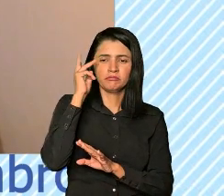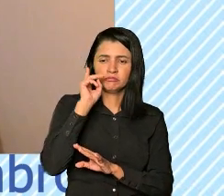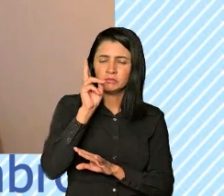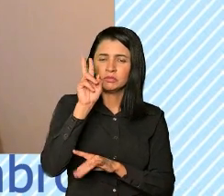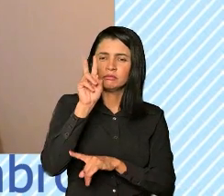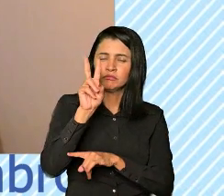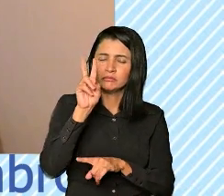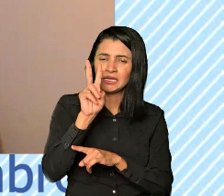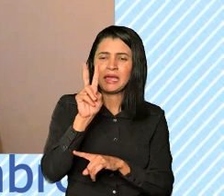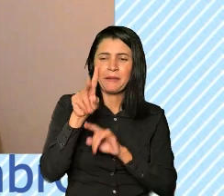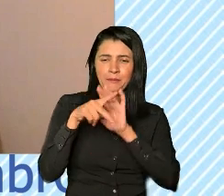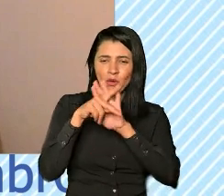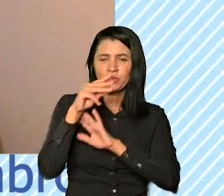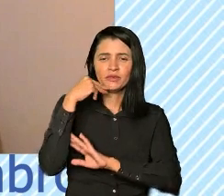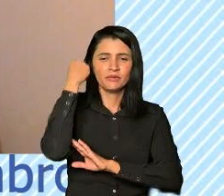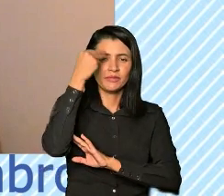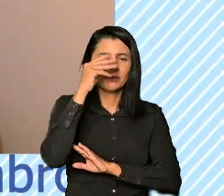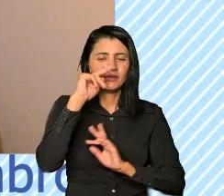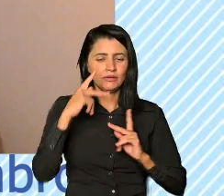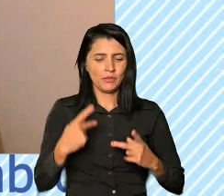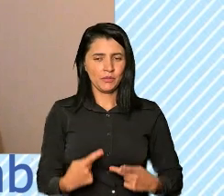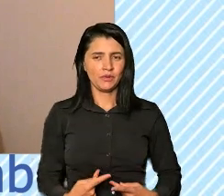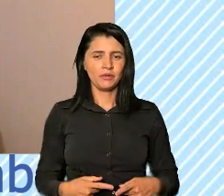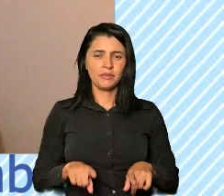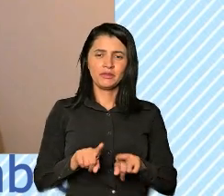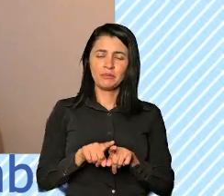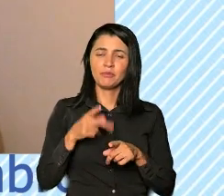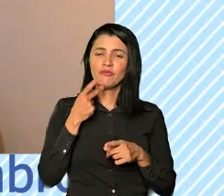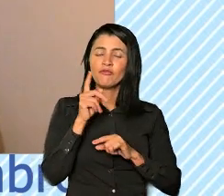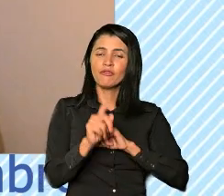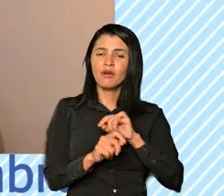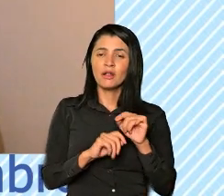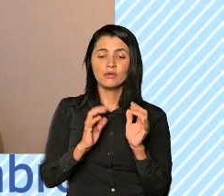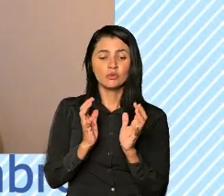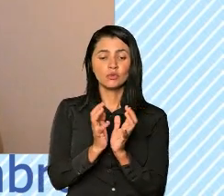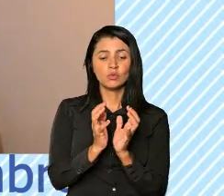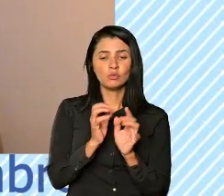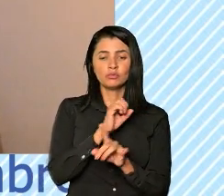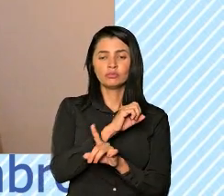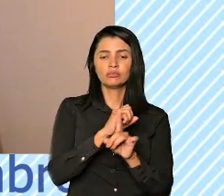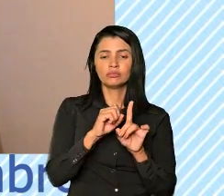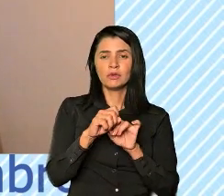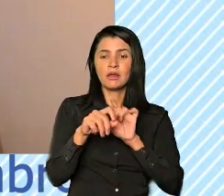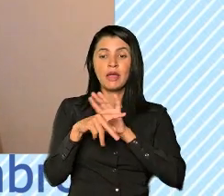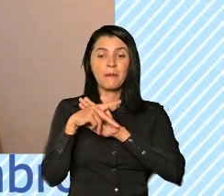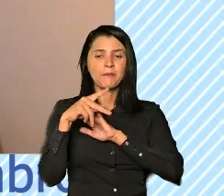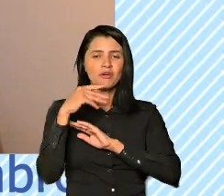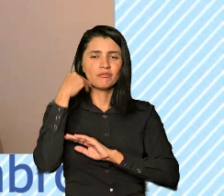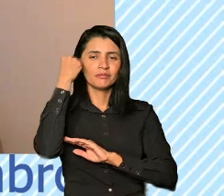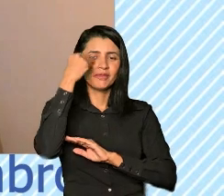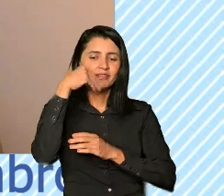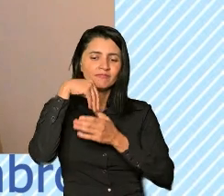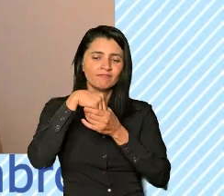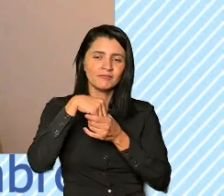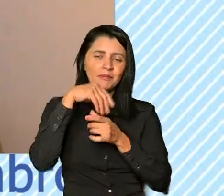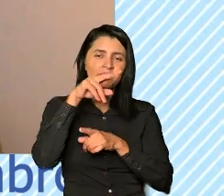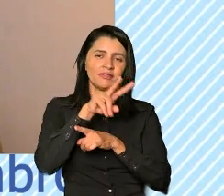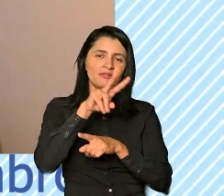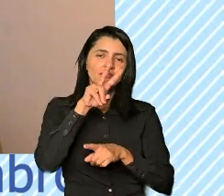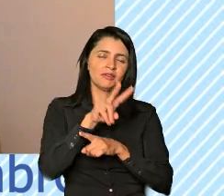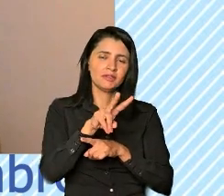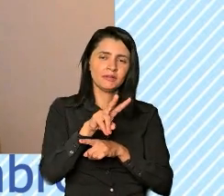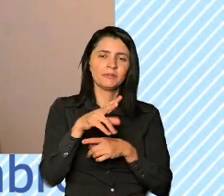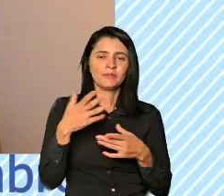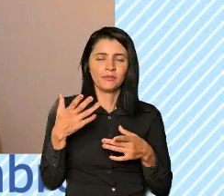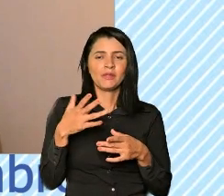da experiência humana, mas ele fala também que os grupos sociais fazem parte dessa experiência humana preservada. Ou seja,